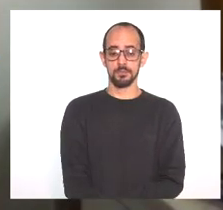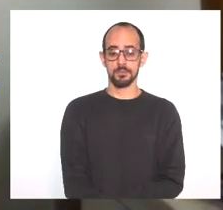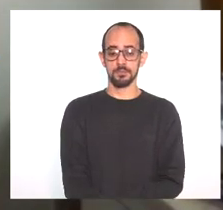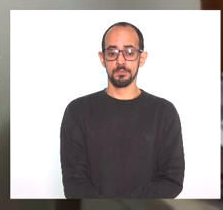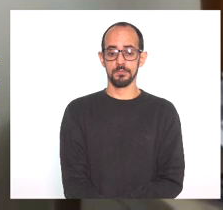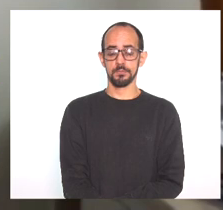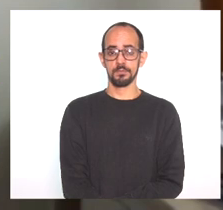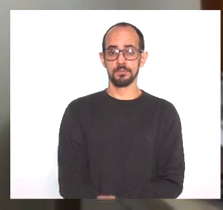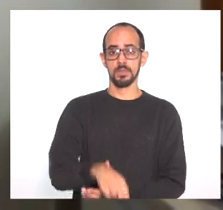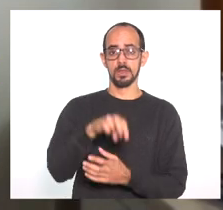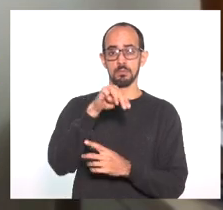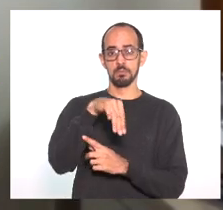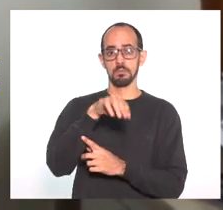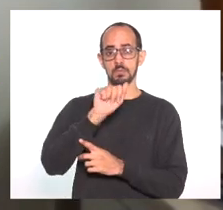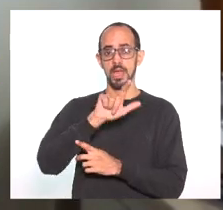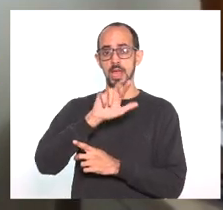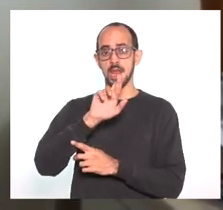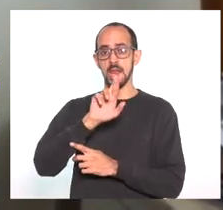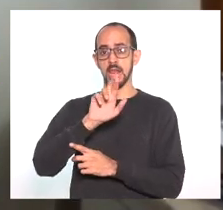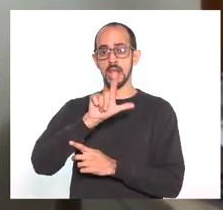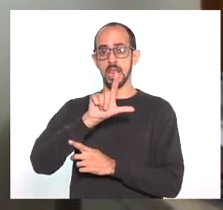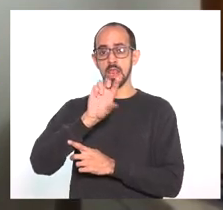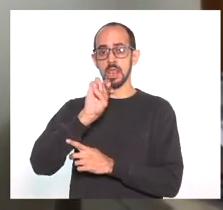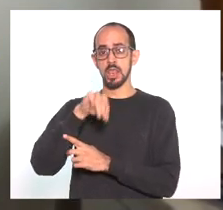Marlim Leste,